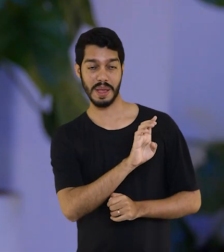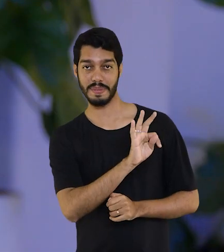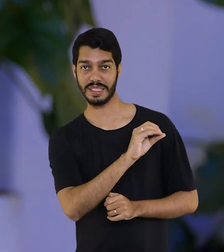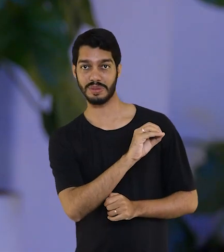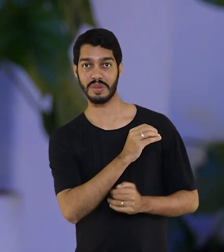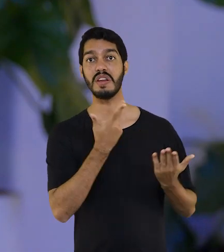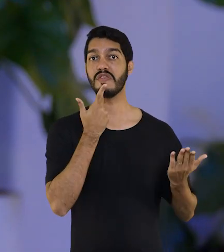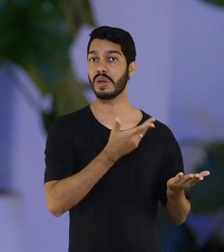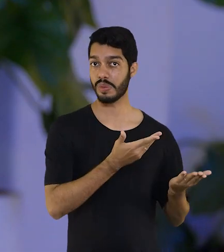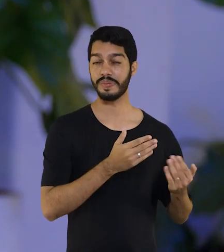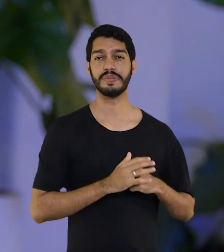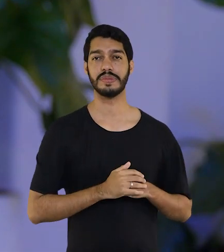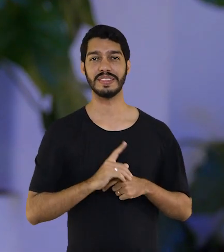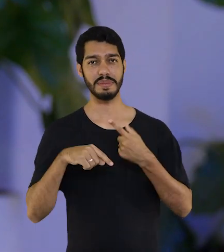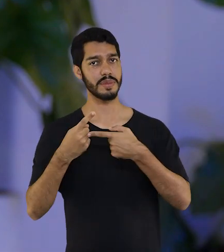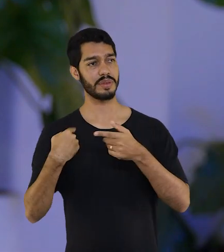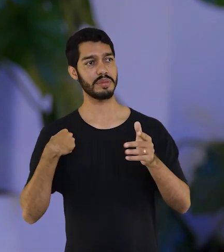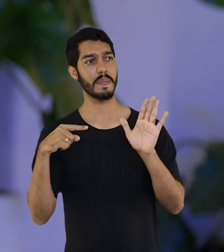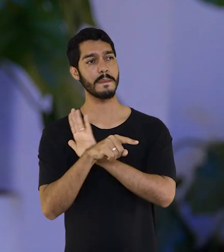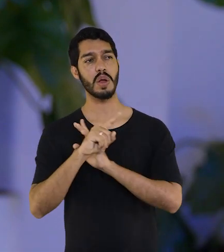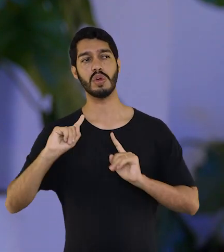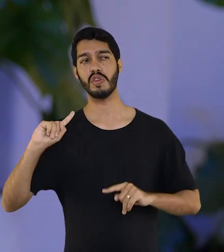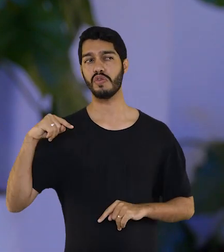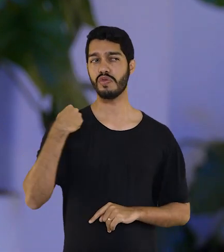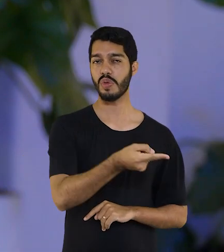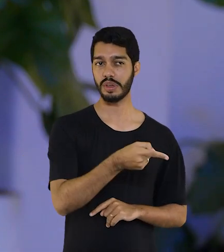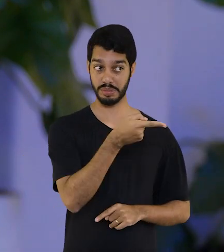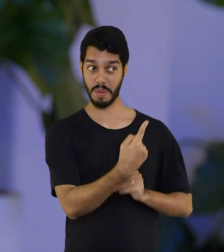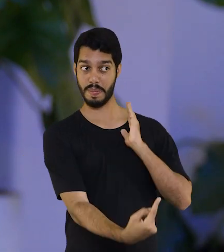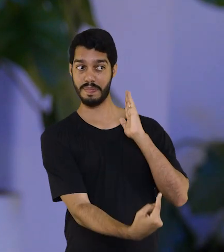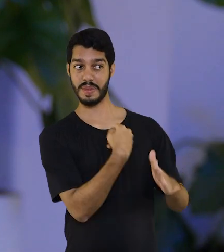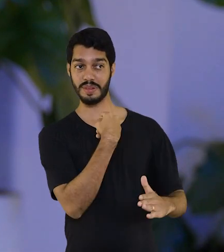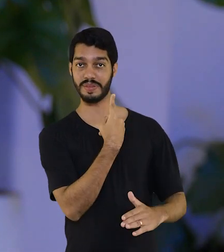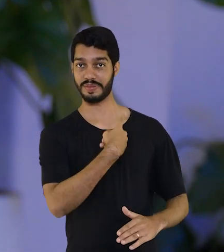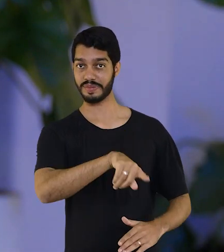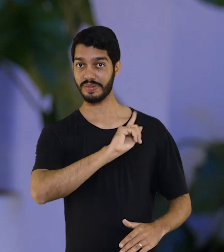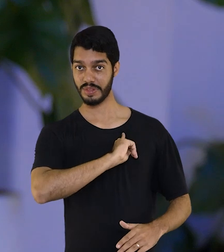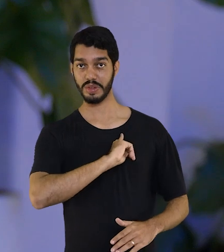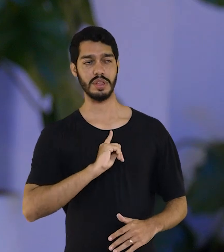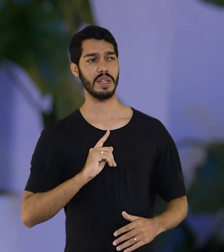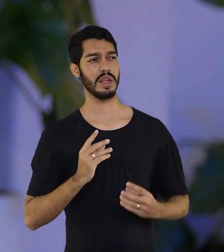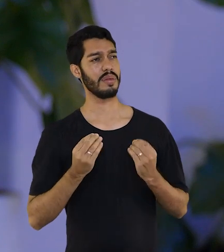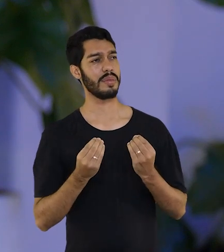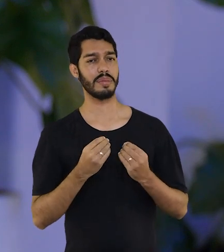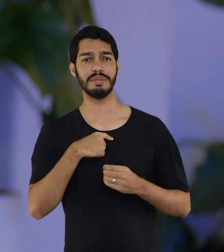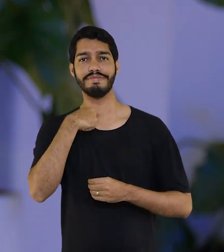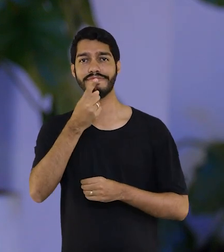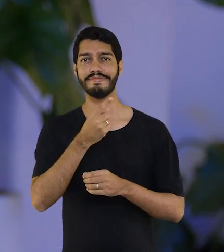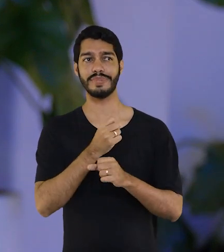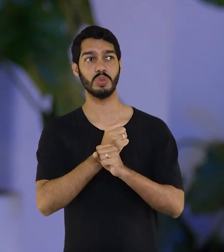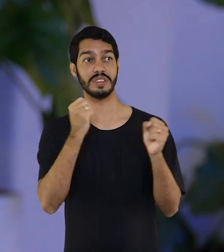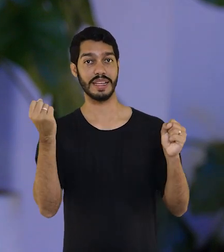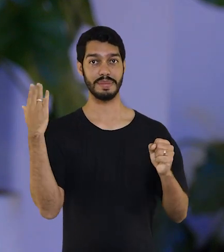E acho que o Bebeto traz muito isso, assim, com a Segura. E até uma pergunta que eu queria te devolver nesse sentido, Bebeto. Você contou pra gente o que